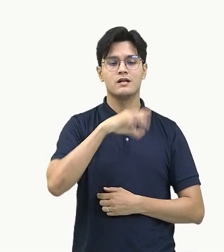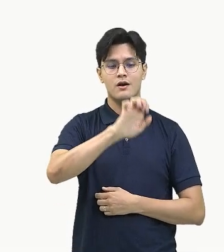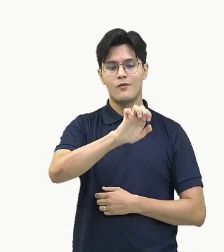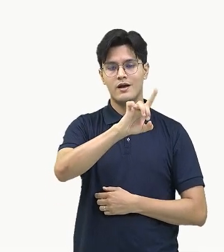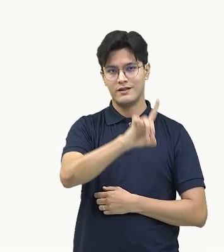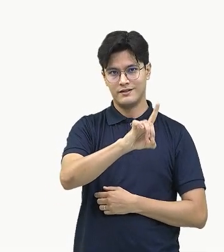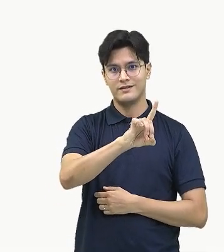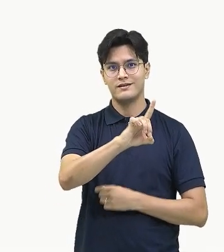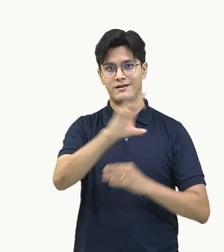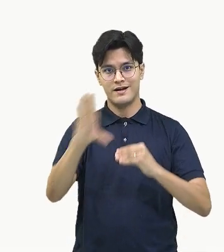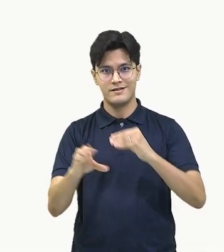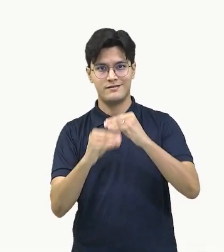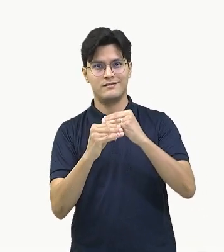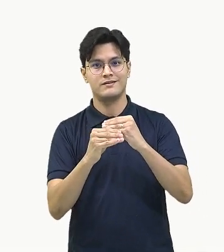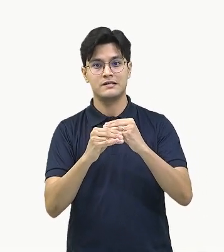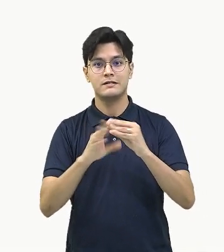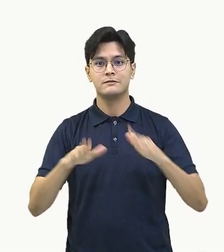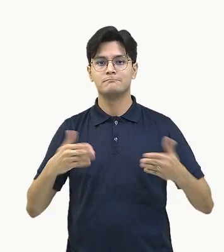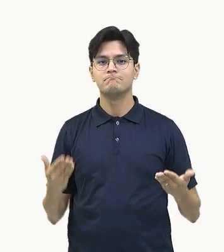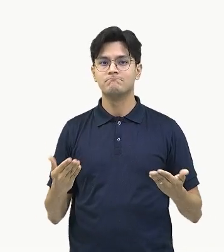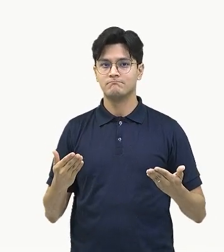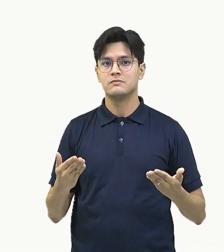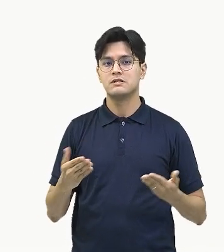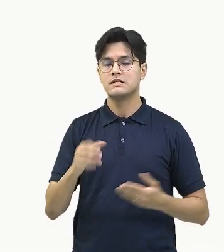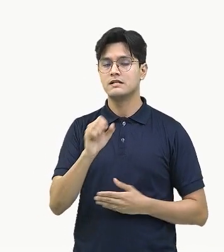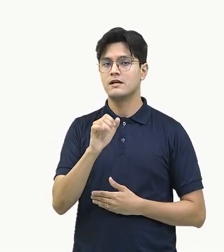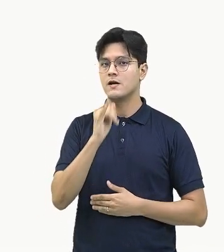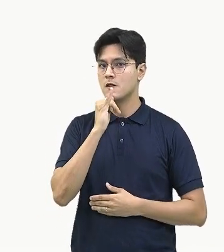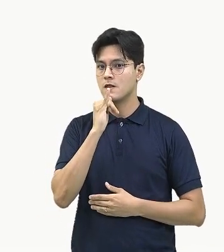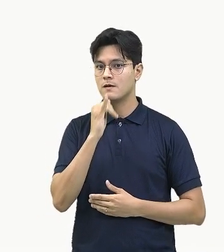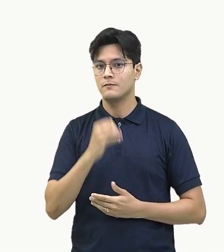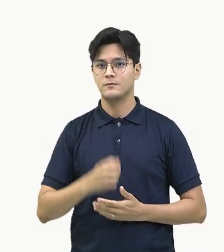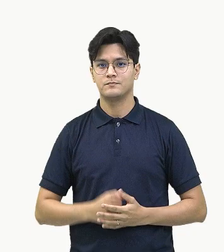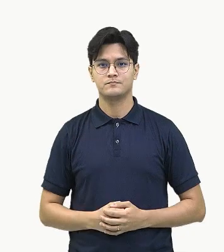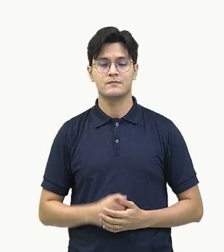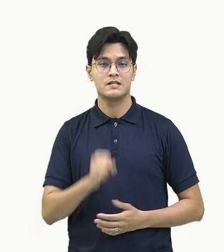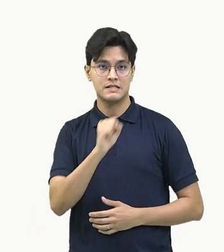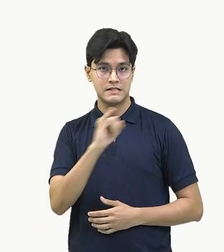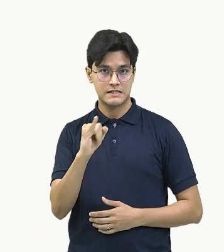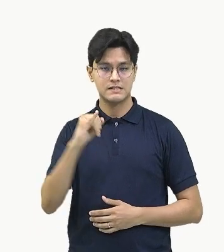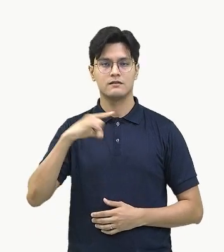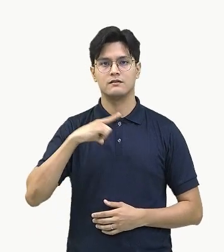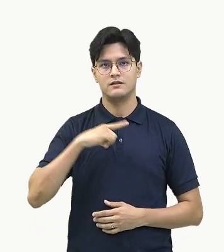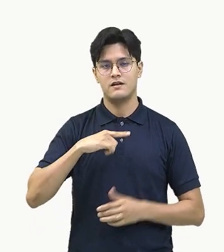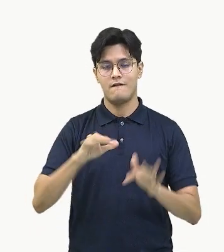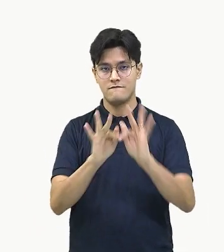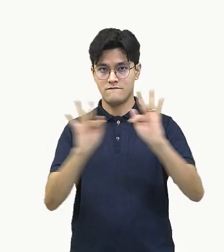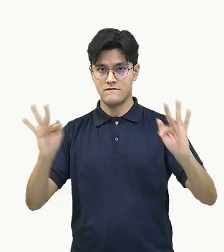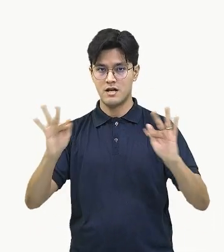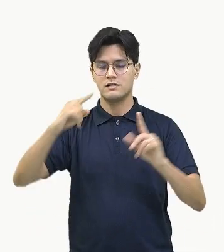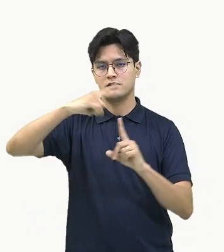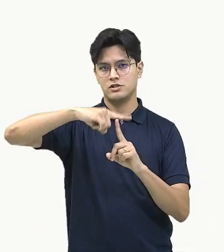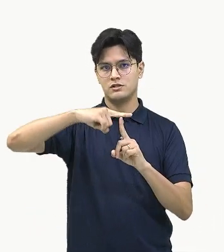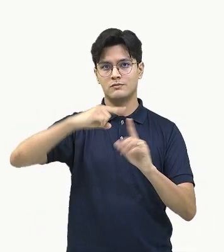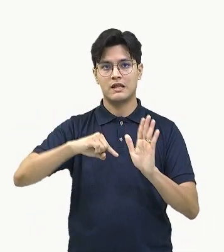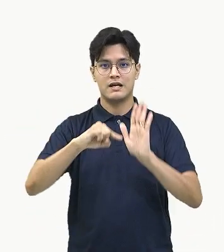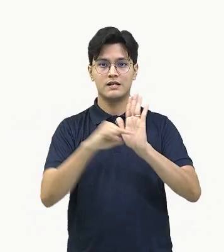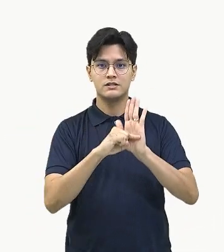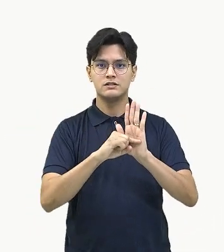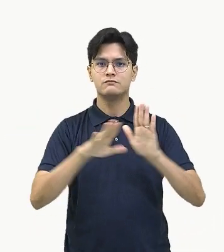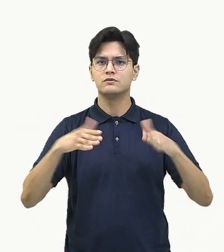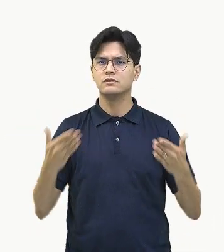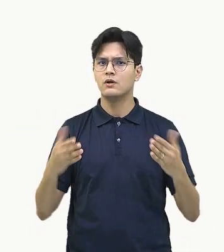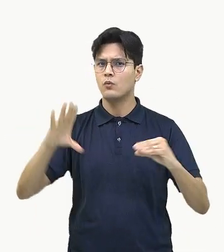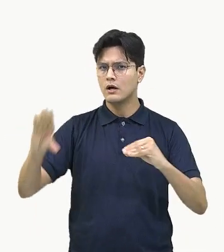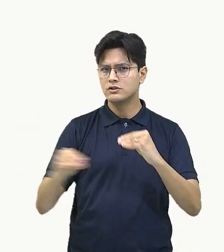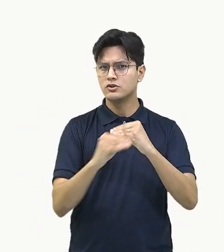gente adiciona o ed, né, nos verbos. Mas quando eu estiver na forma negativa, eu não vou adicionar